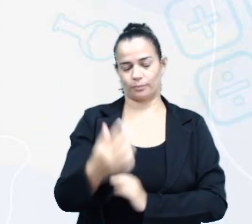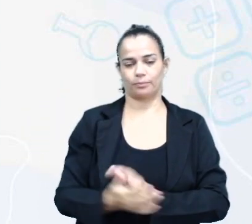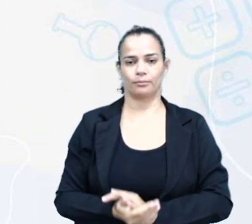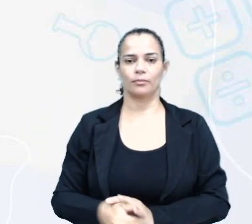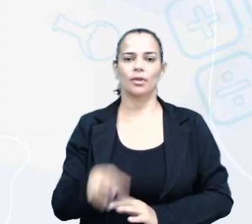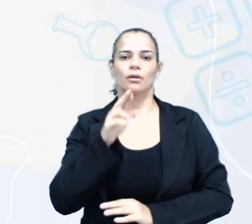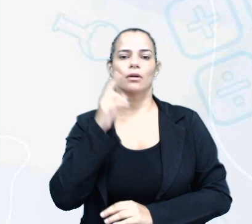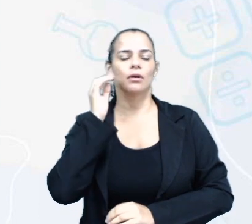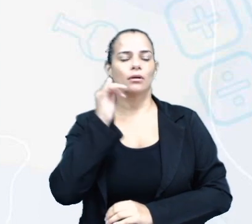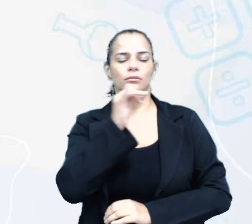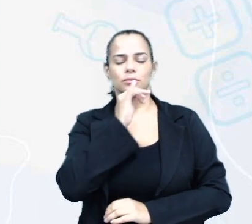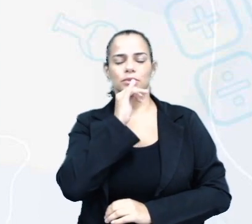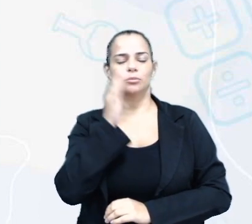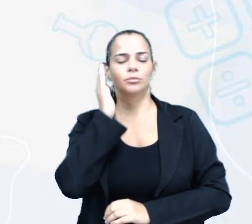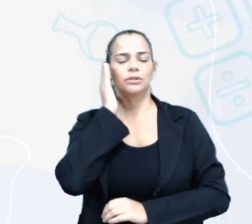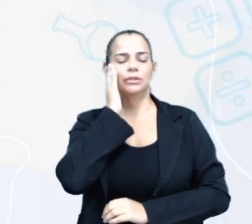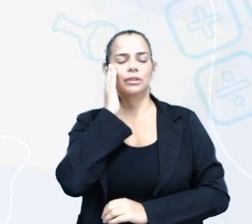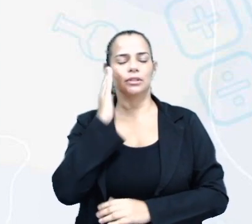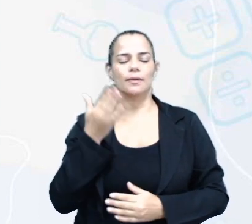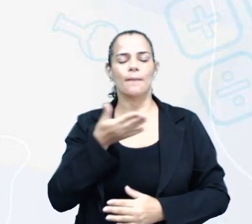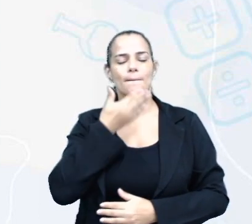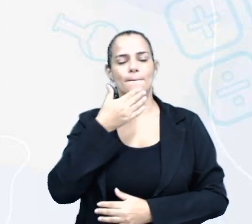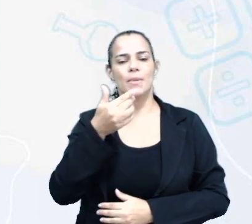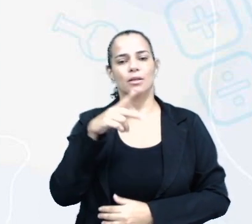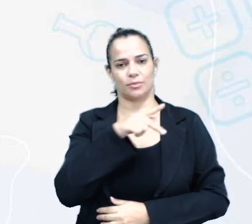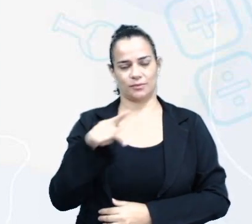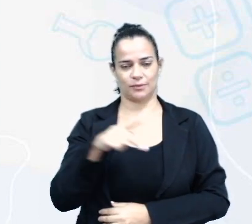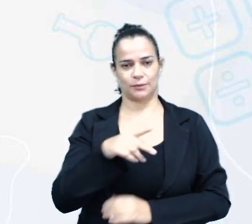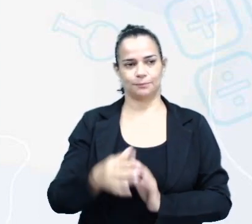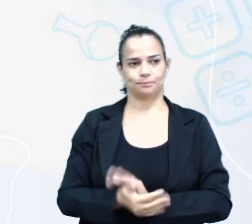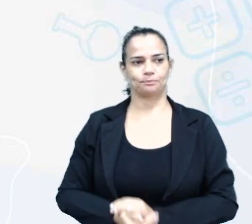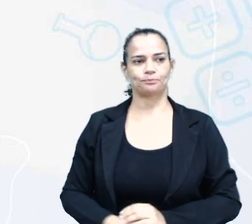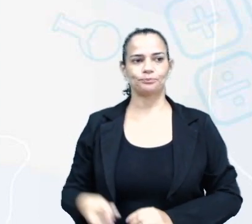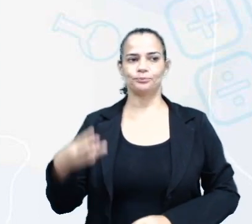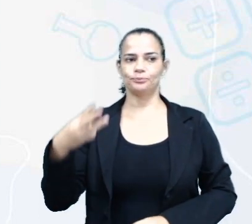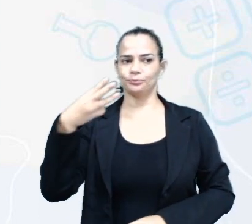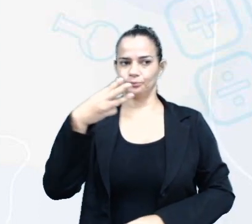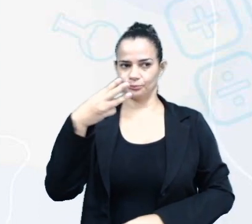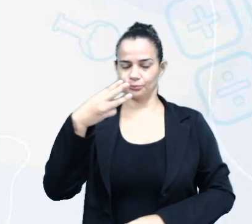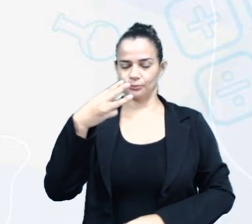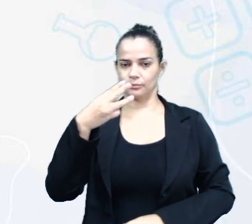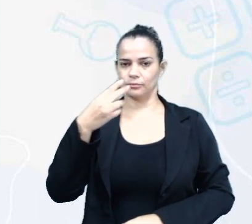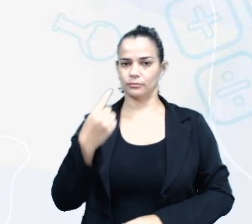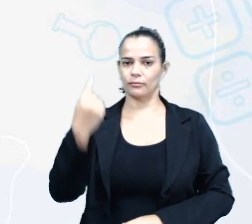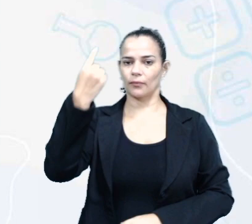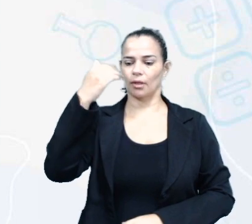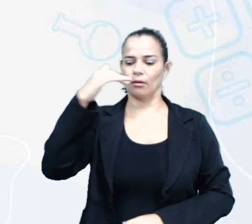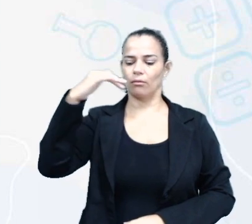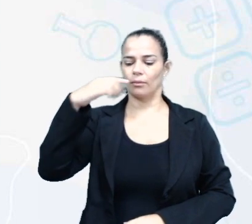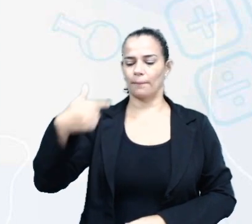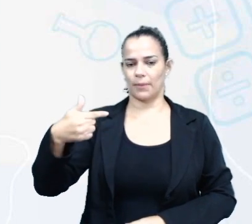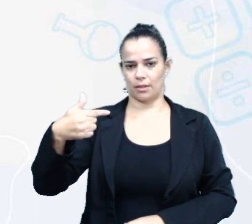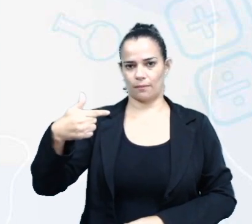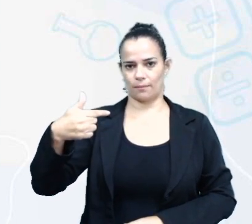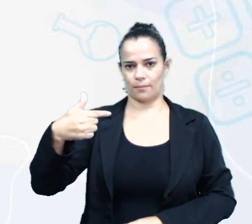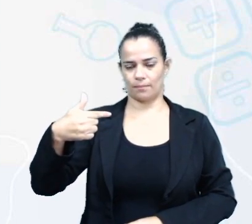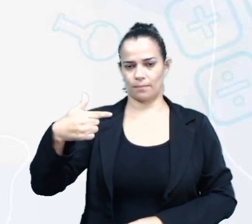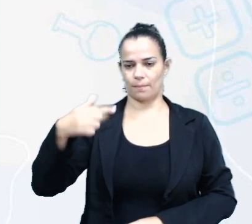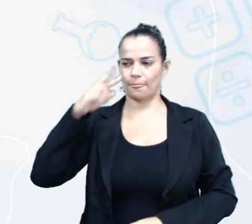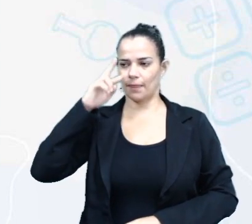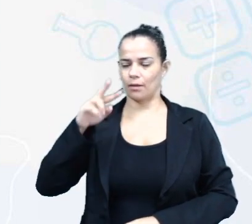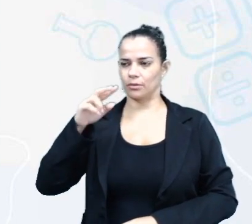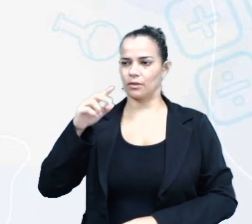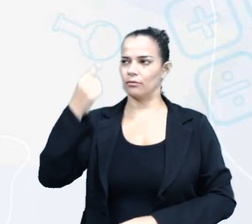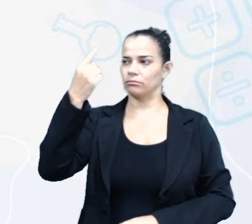professor, me dá um exemplo para eu entender melhor. Olha aqui, 3 elevado a 1 sobre 2. Observe que o expoente é uma